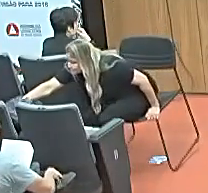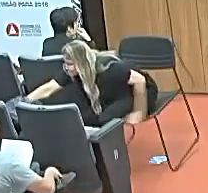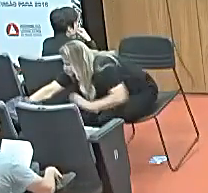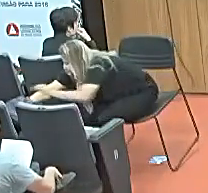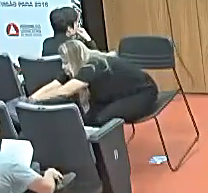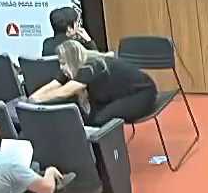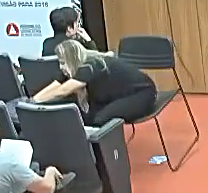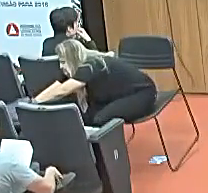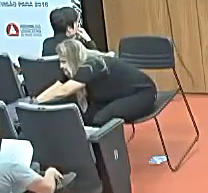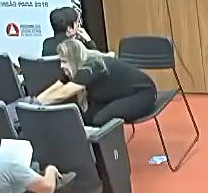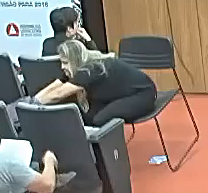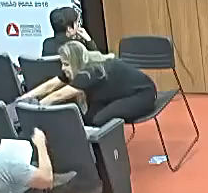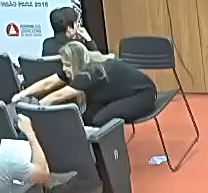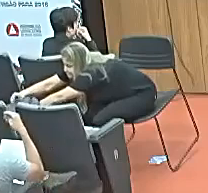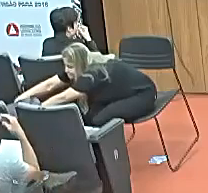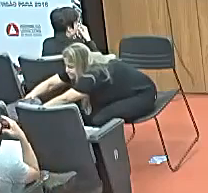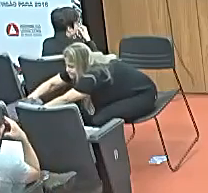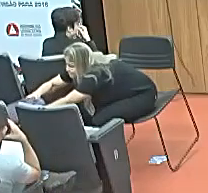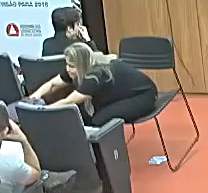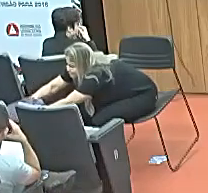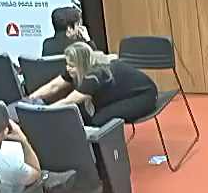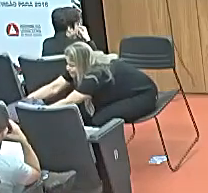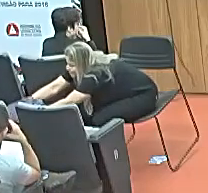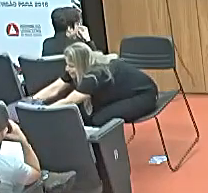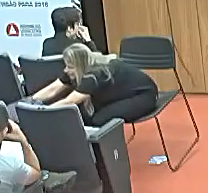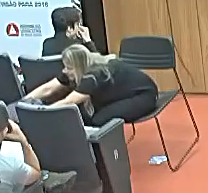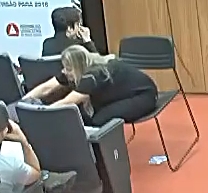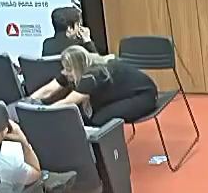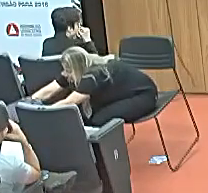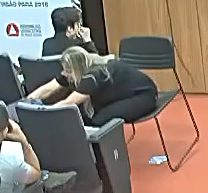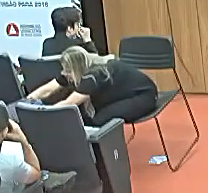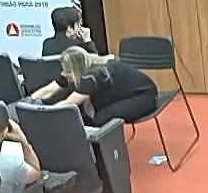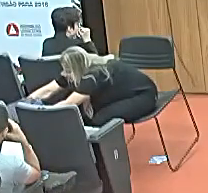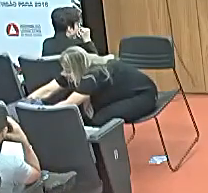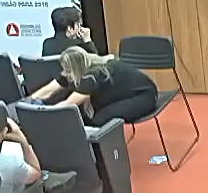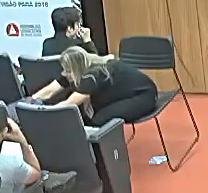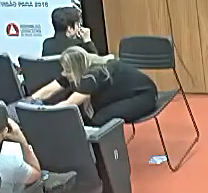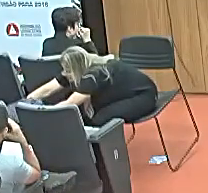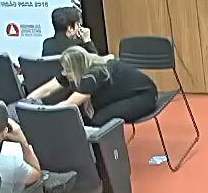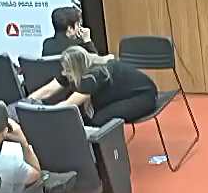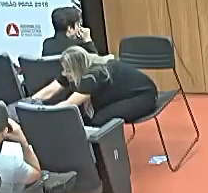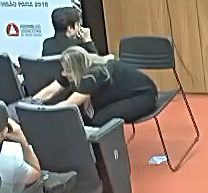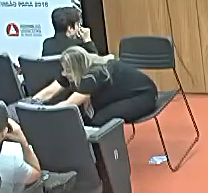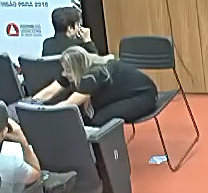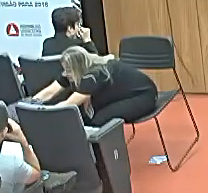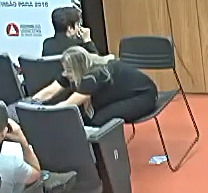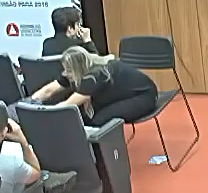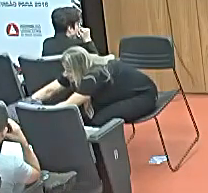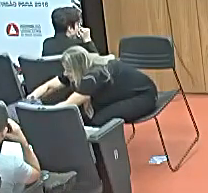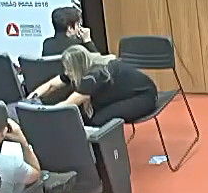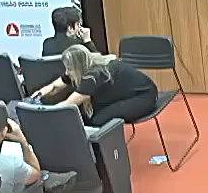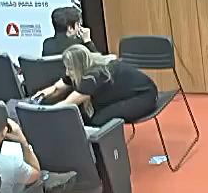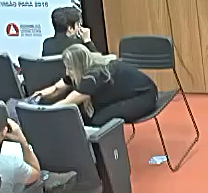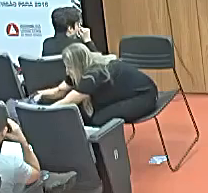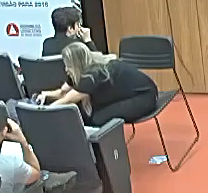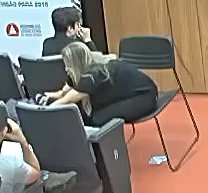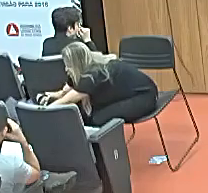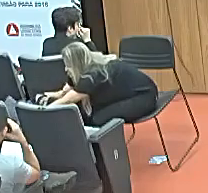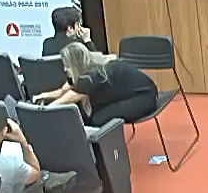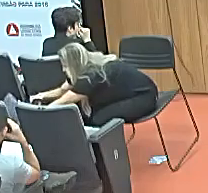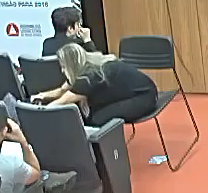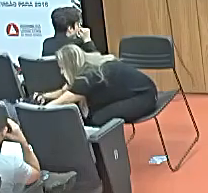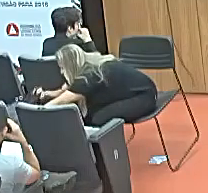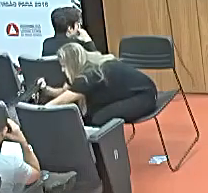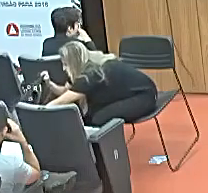qualificarem nos editais de apoio às atividades esportivas ampliar a meta financeira também da